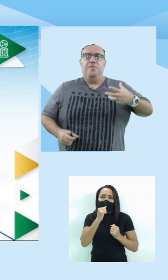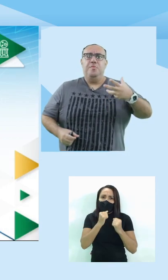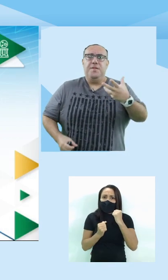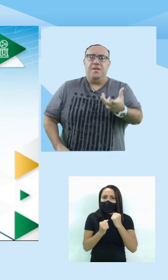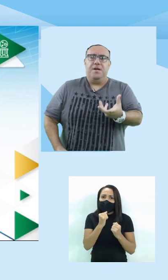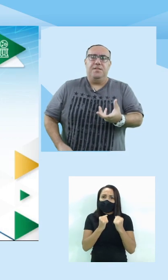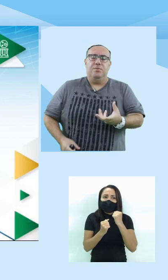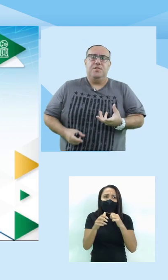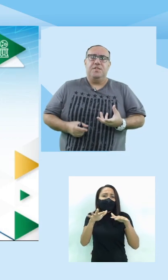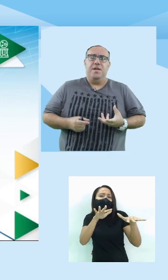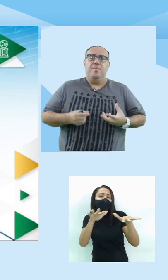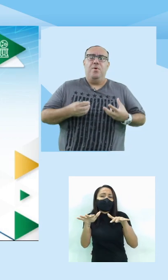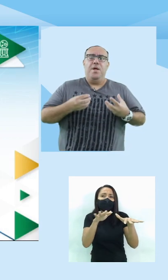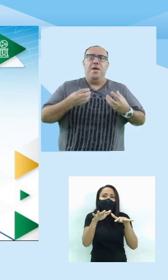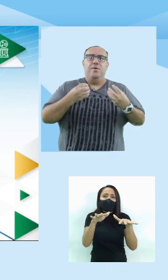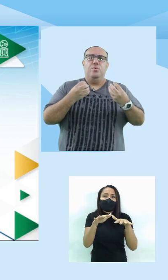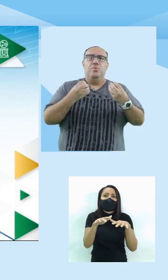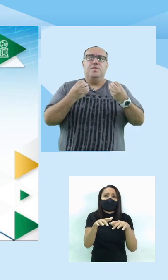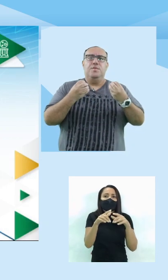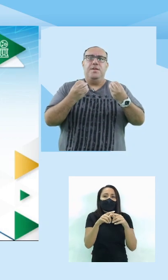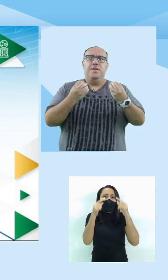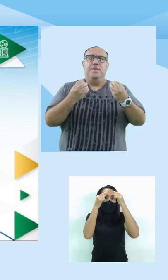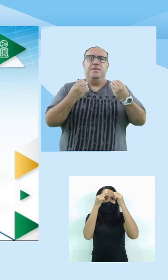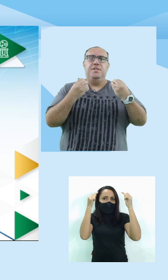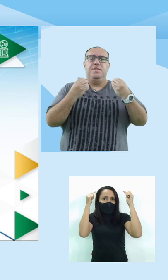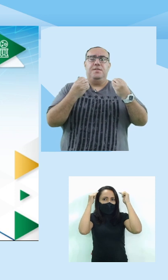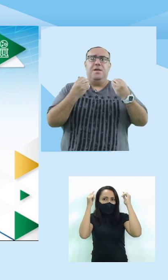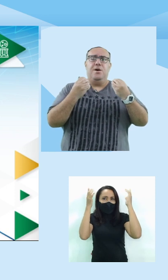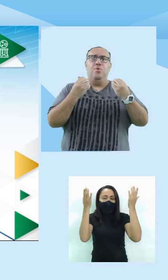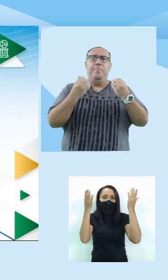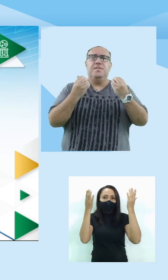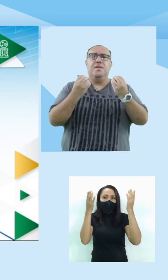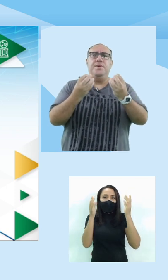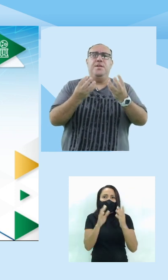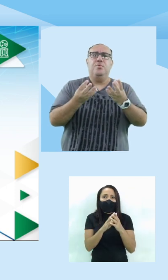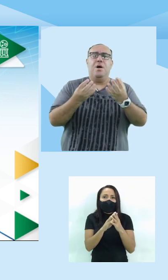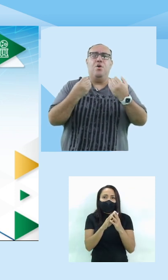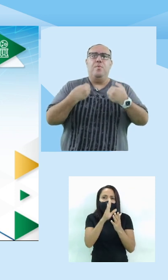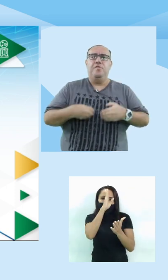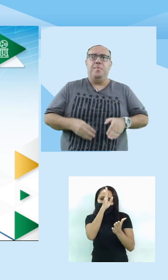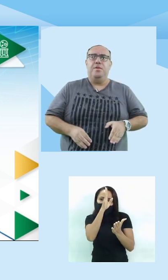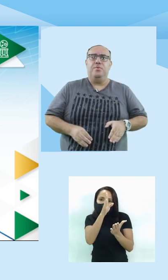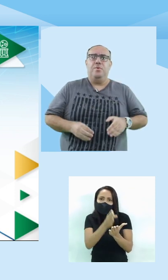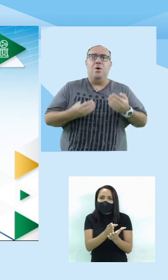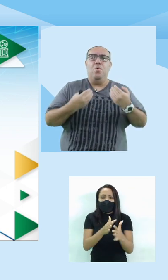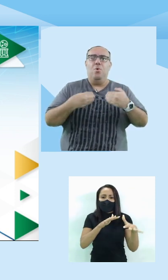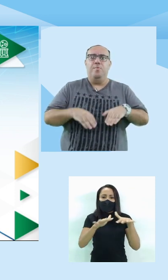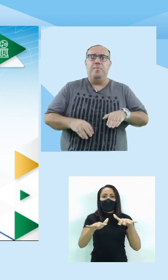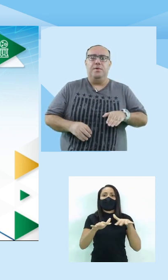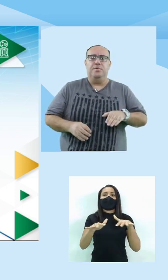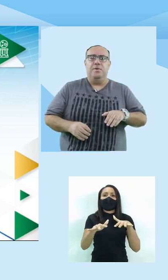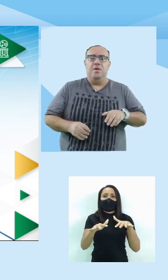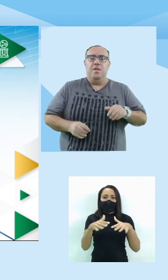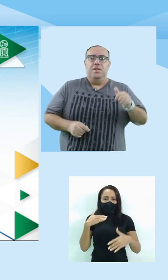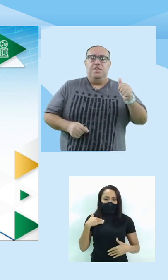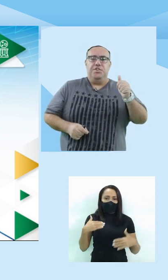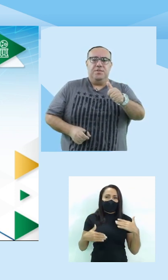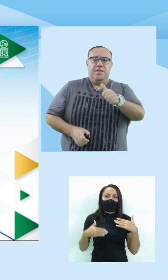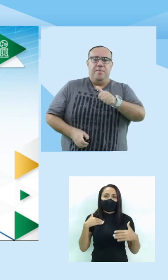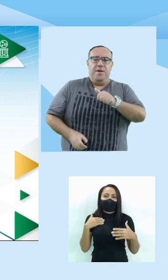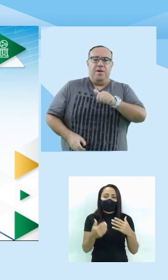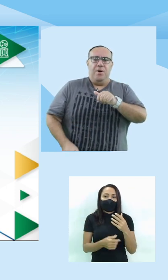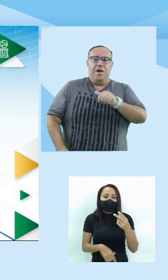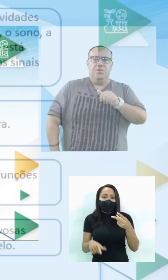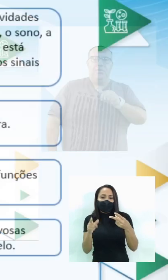se movimentar. Então, o cérebro é o ser que dá o pensamento ao movimento, ao corpo humano. Já